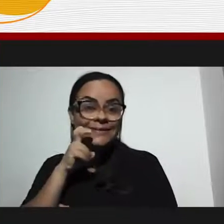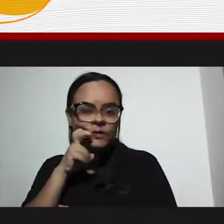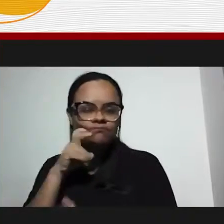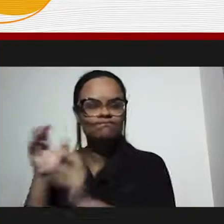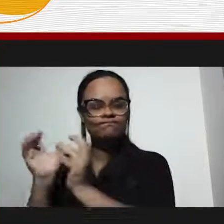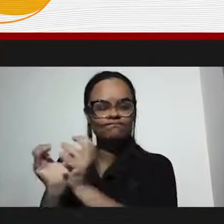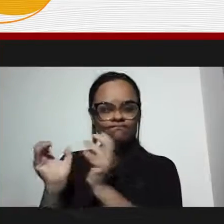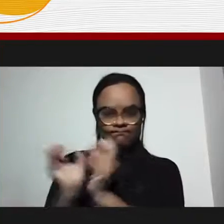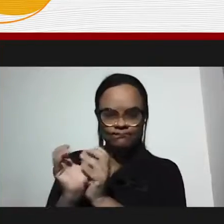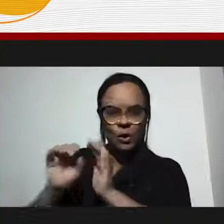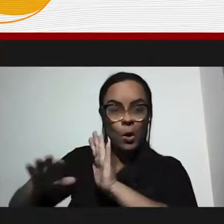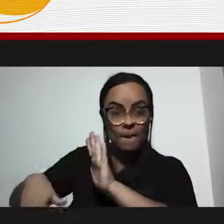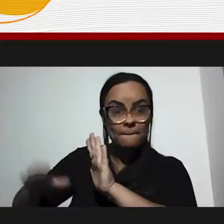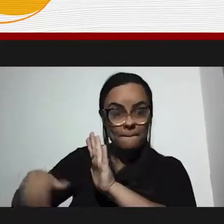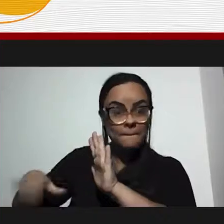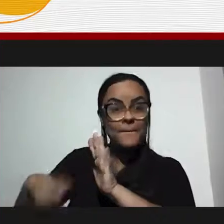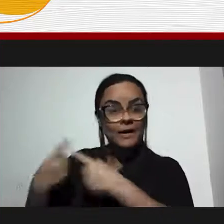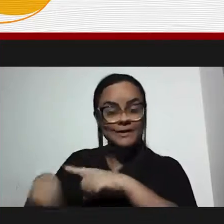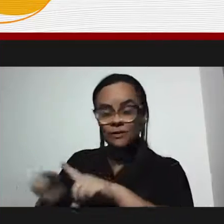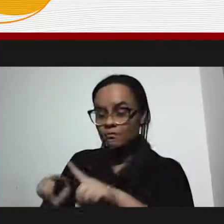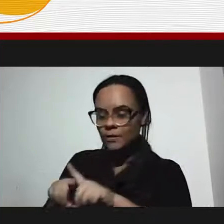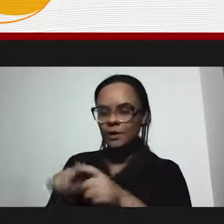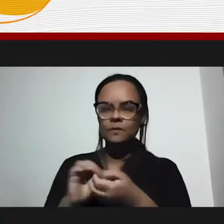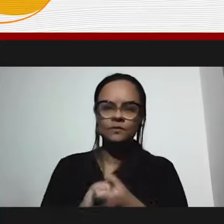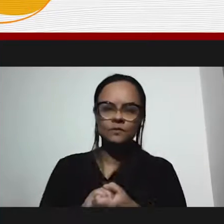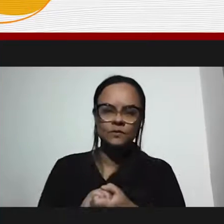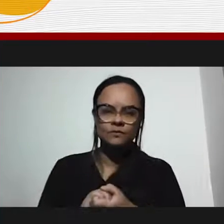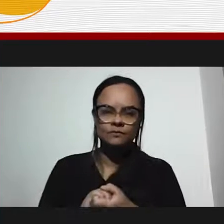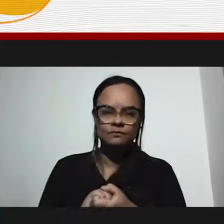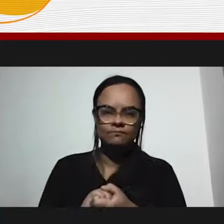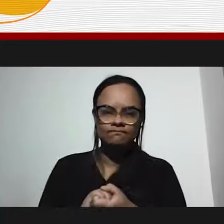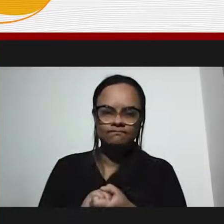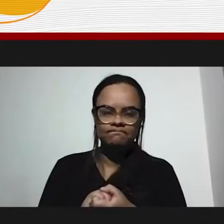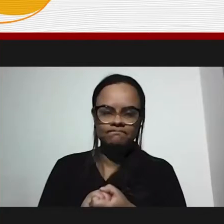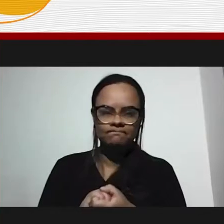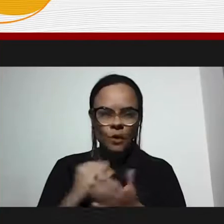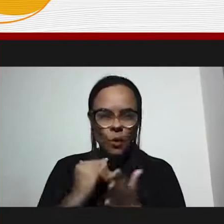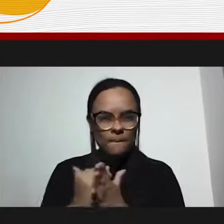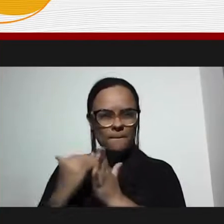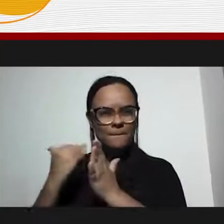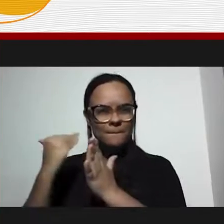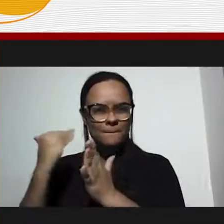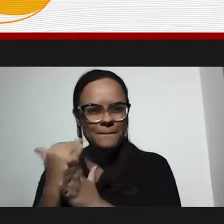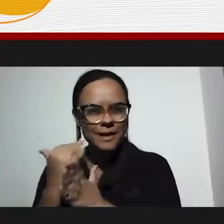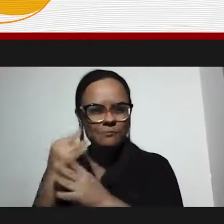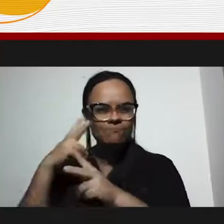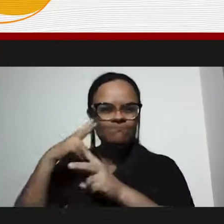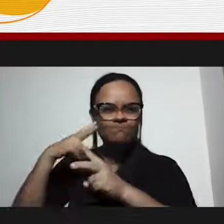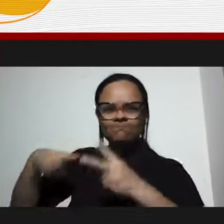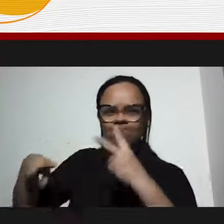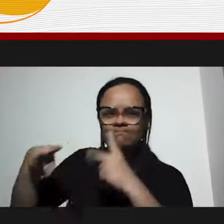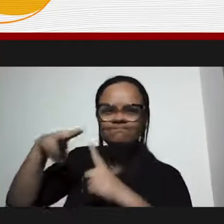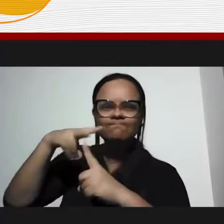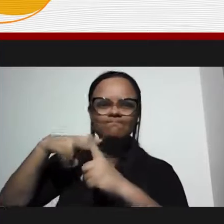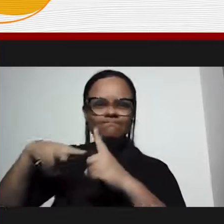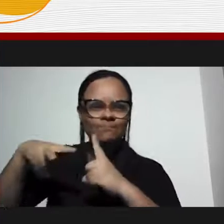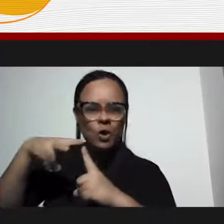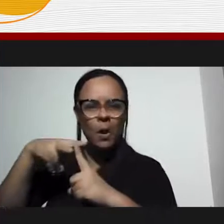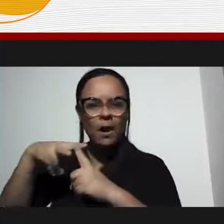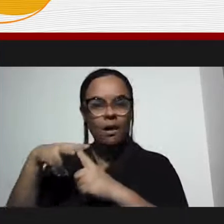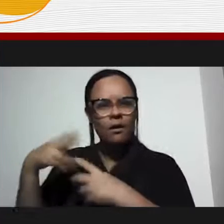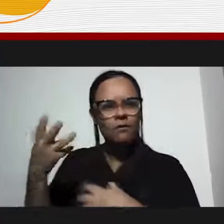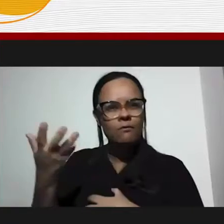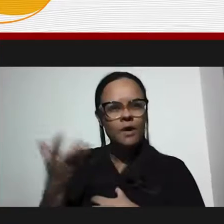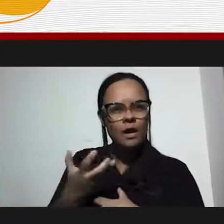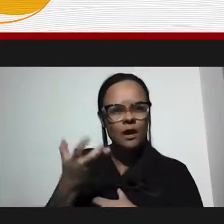também nadava naquela piscina, e aí foi um pulo para eu olhar para eles e falar, caramba, os caras têm